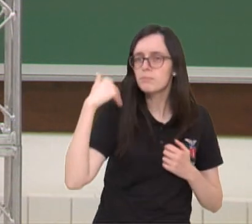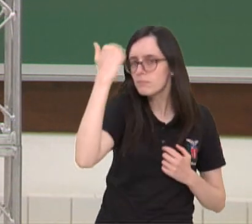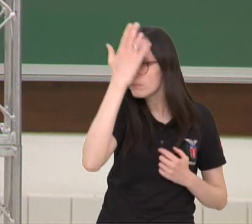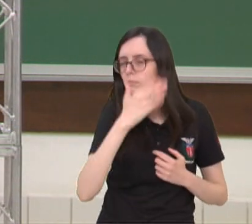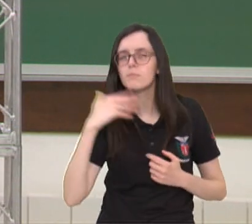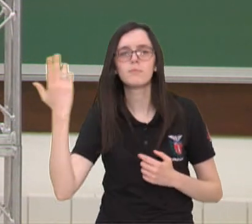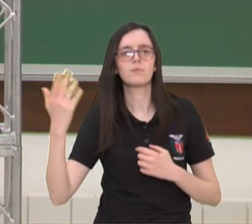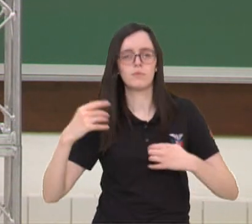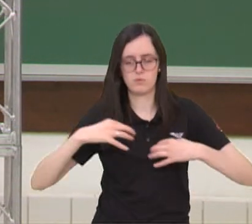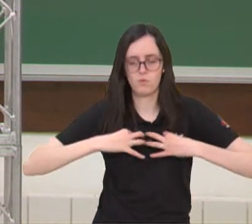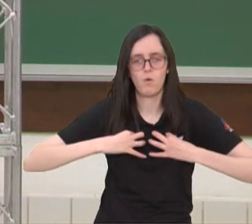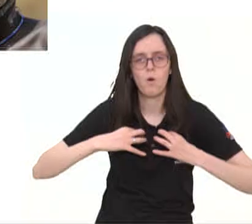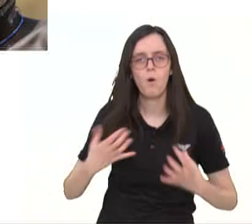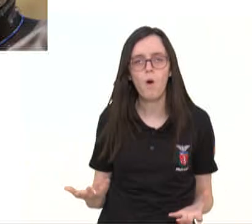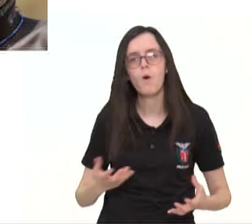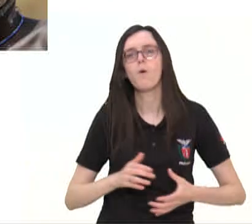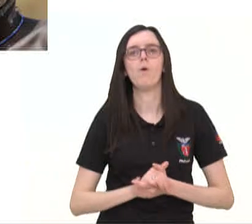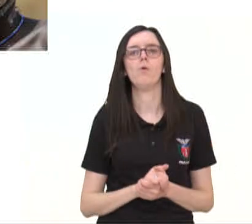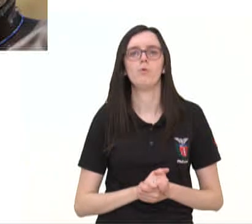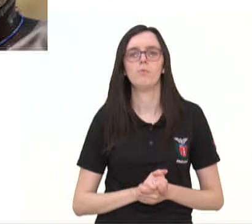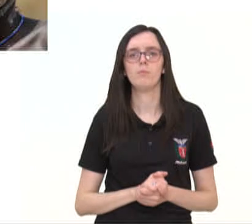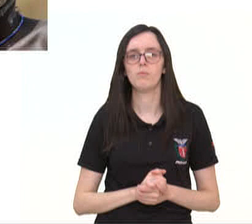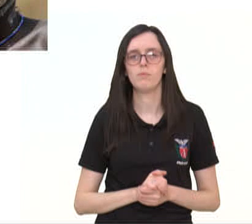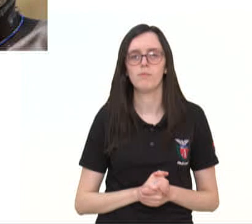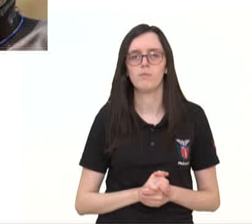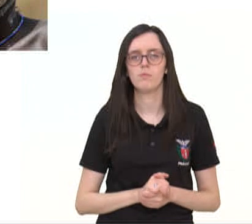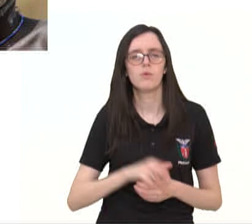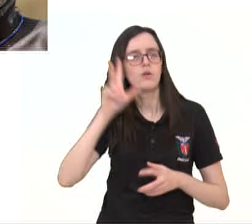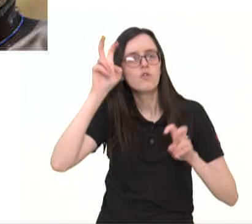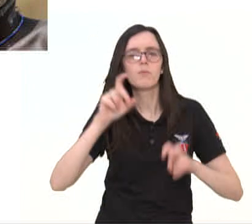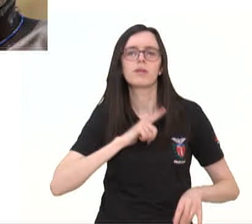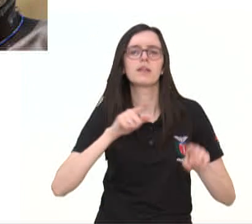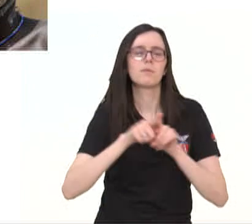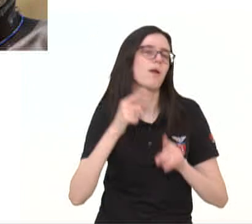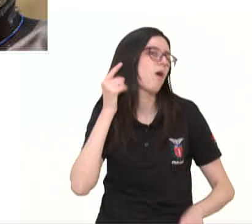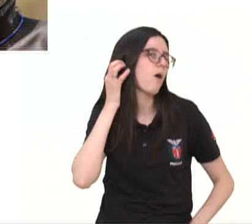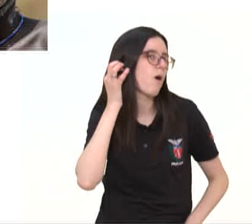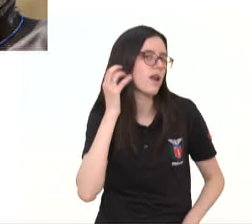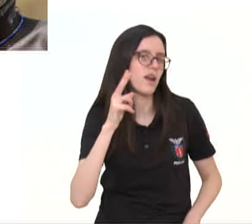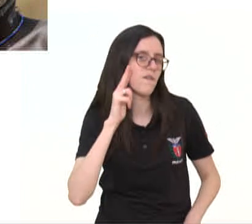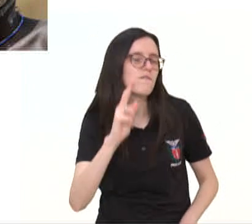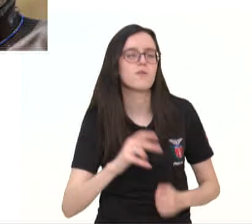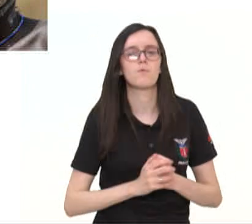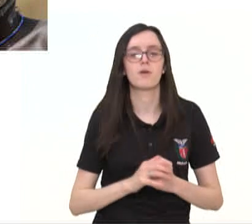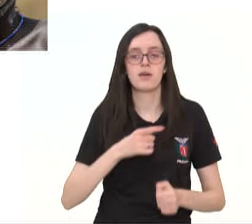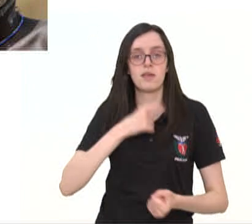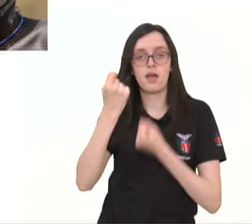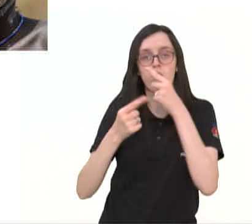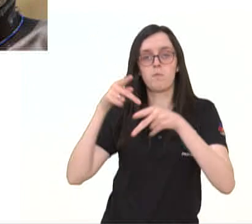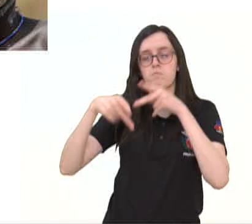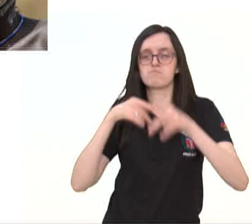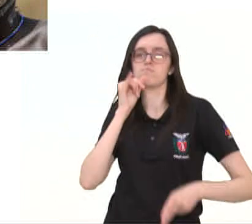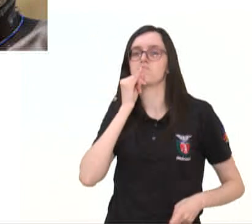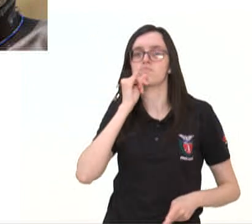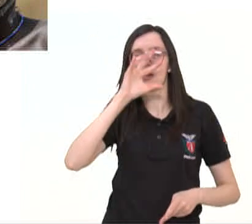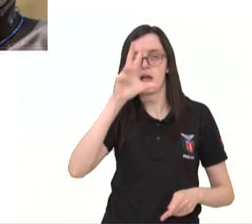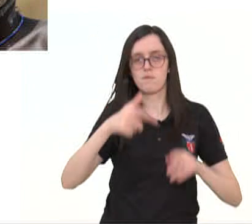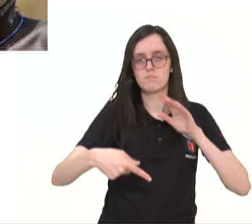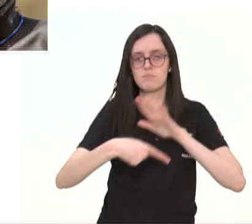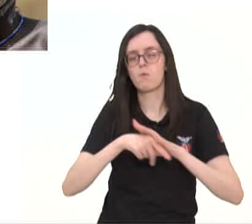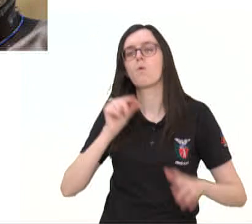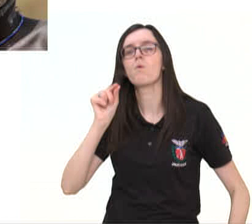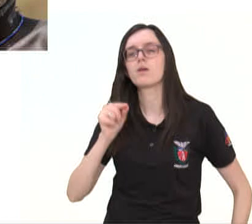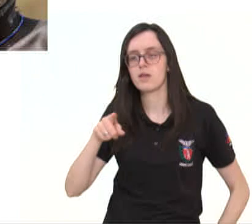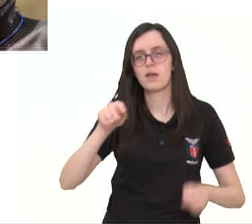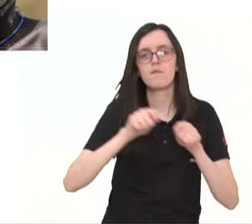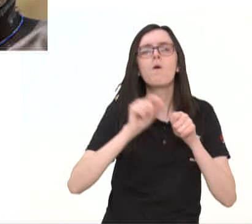os trajes, aqui, essa questão aqui da orelha deles, né? Tem povos, por exemplo, africanos, que eles